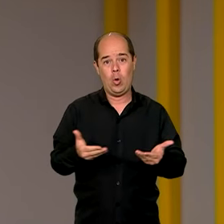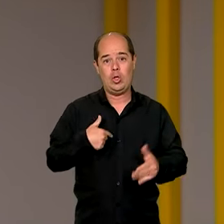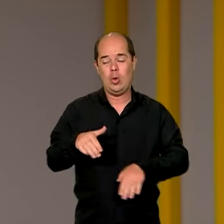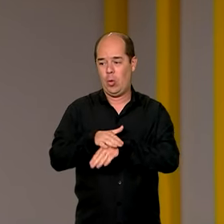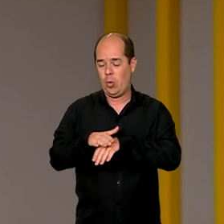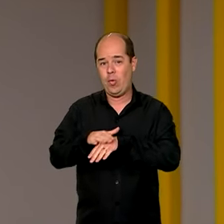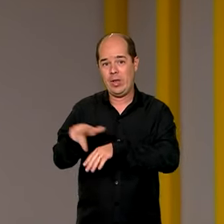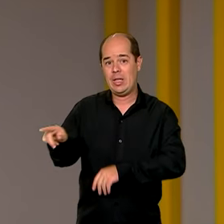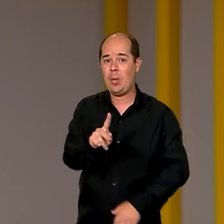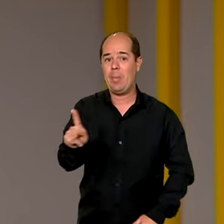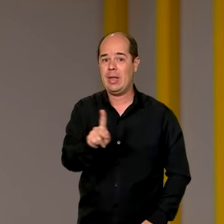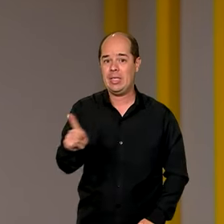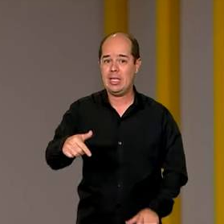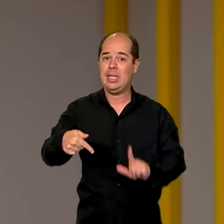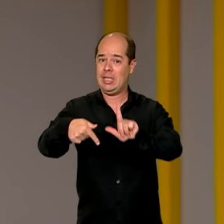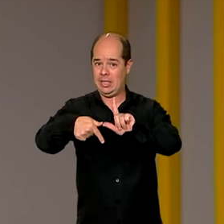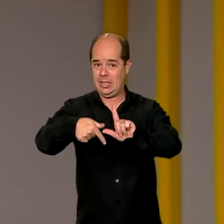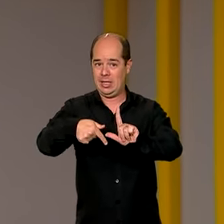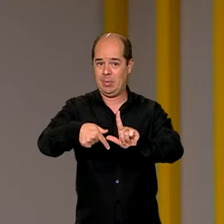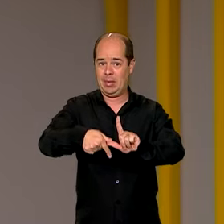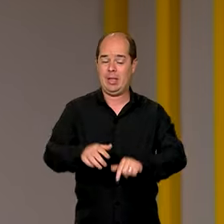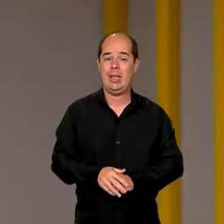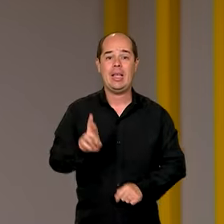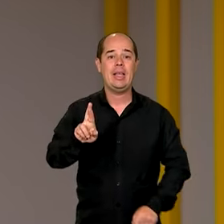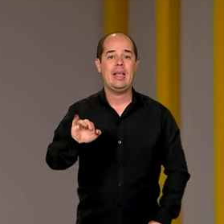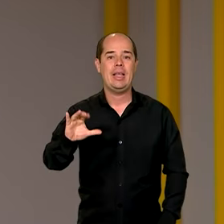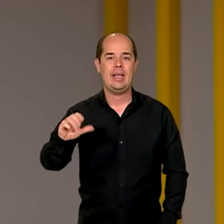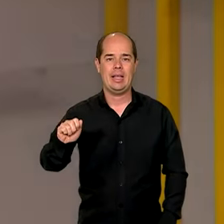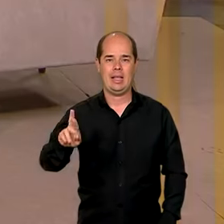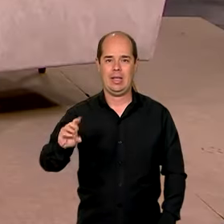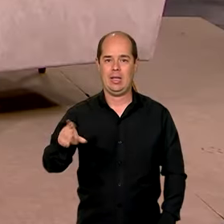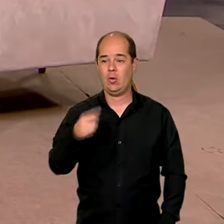presidente do CNPq, Ricardo Galvão. A entrevista você acompanha agora.